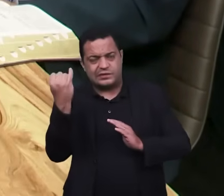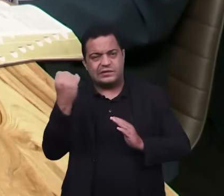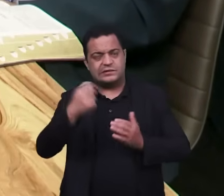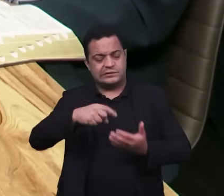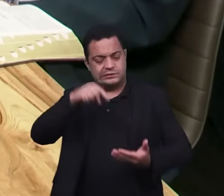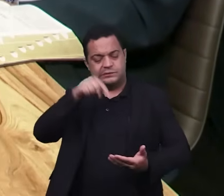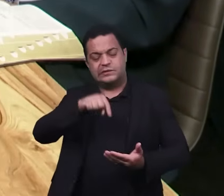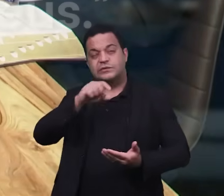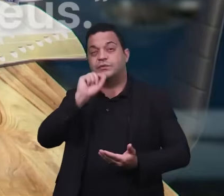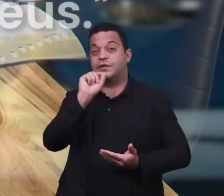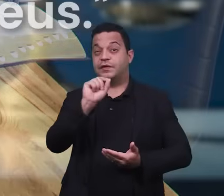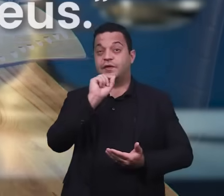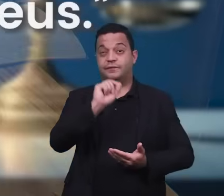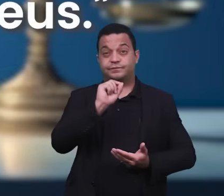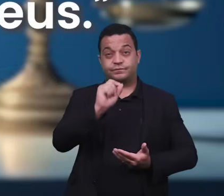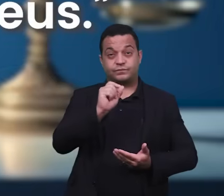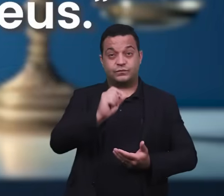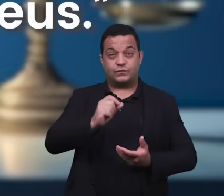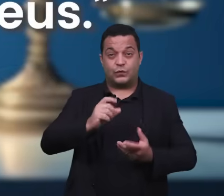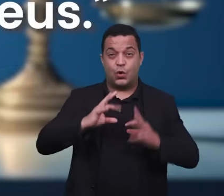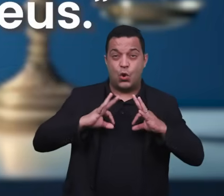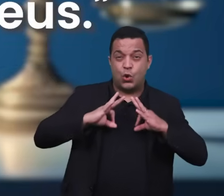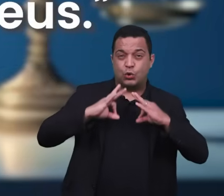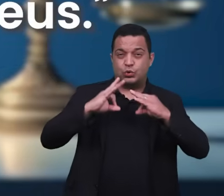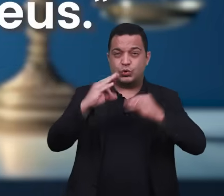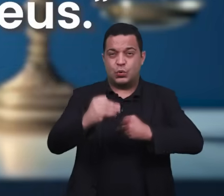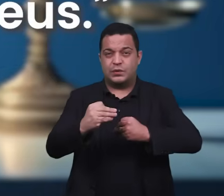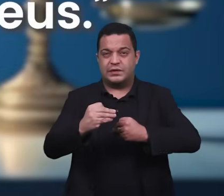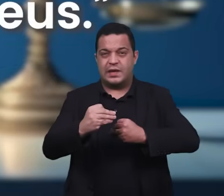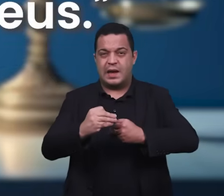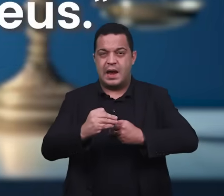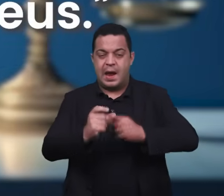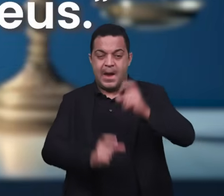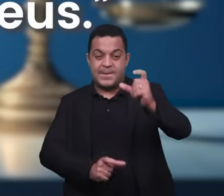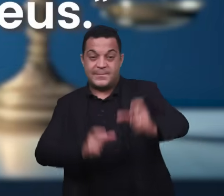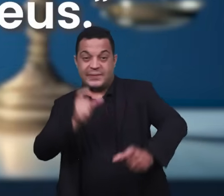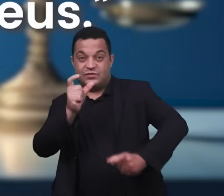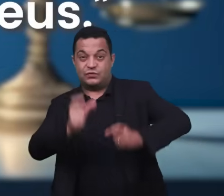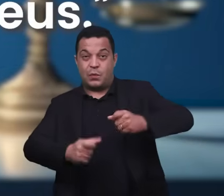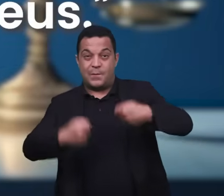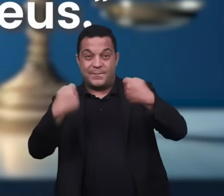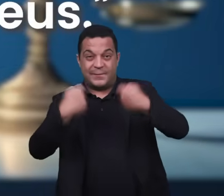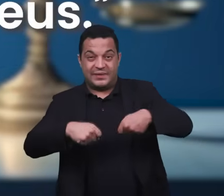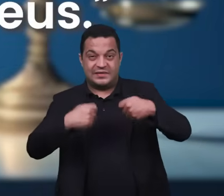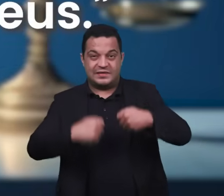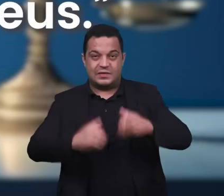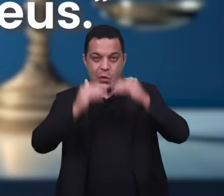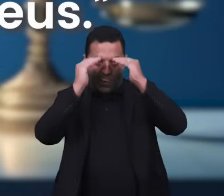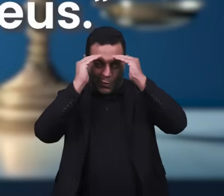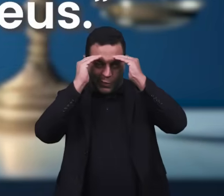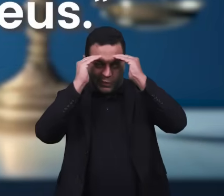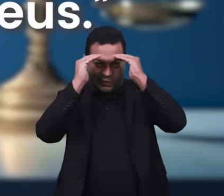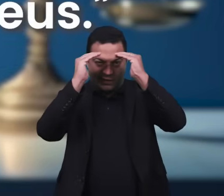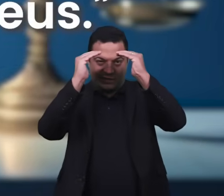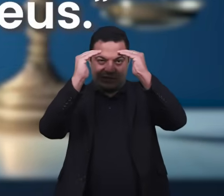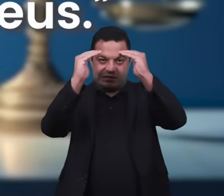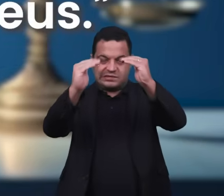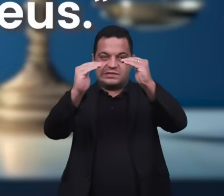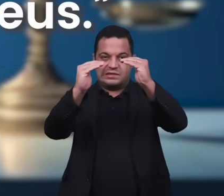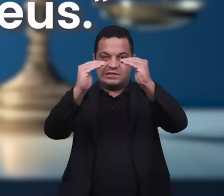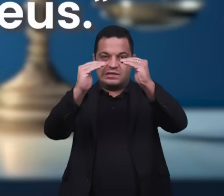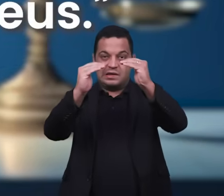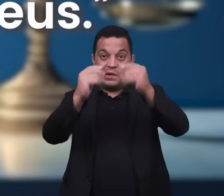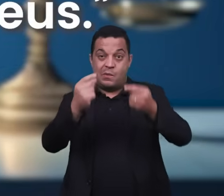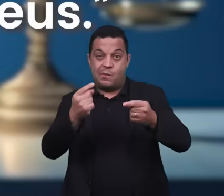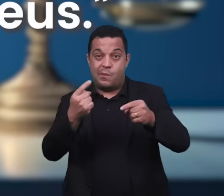Diz assim, verso 1: toda a alma esteja sujeito às autoridades superiores, porque não